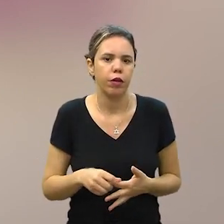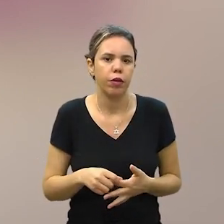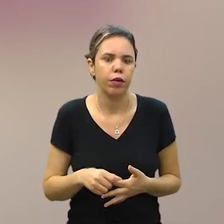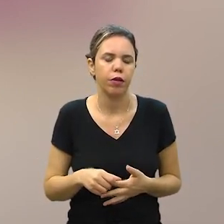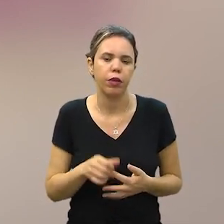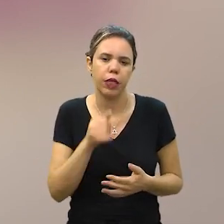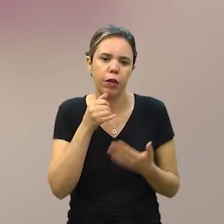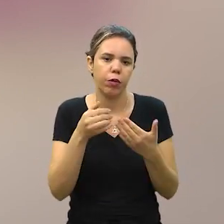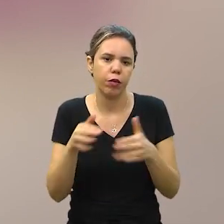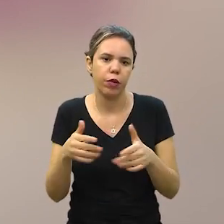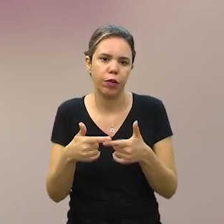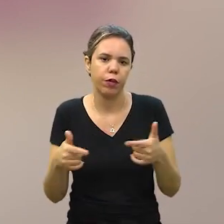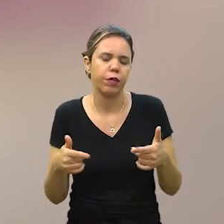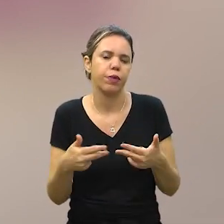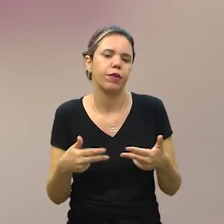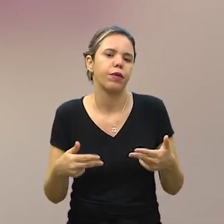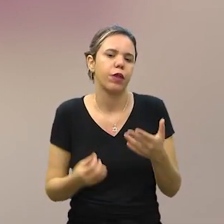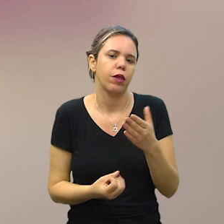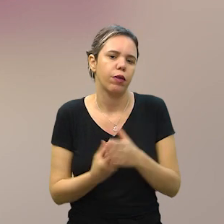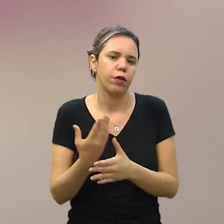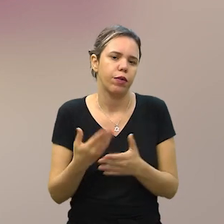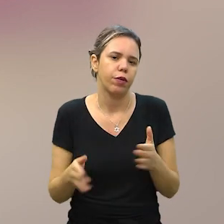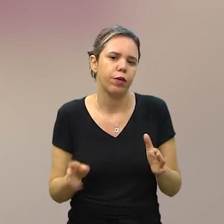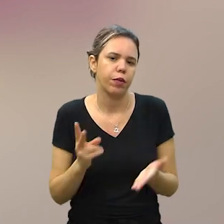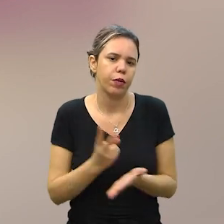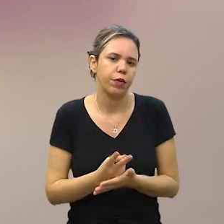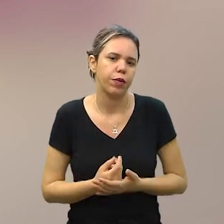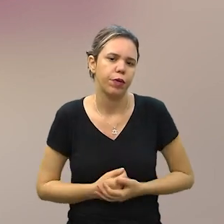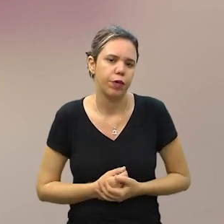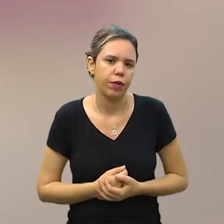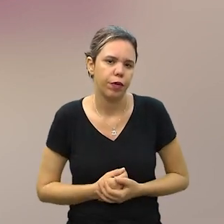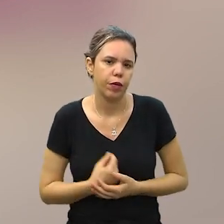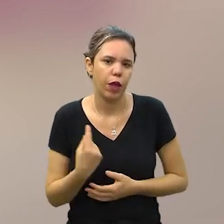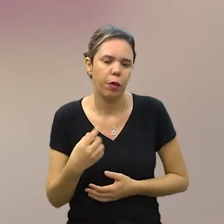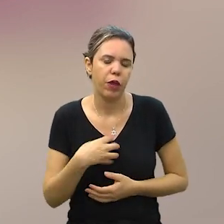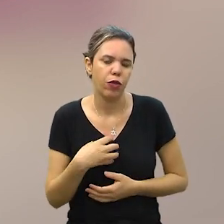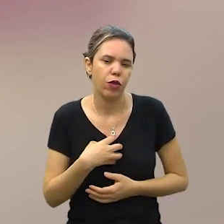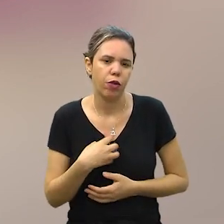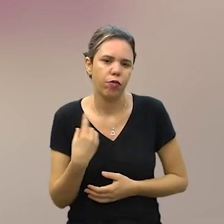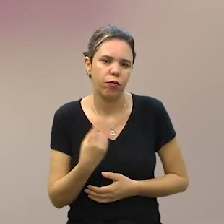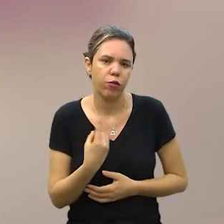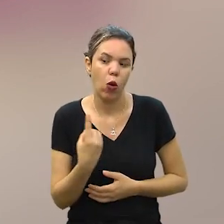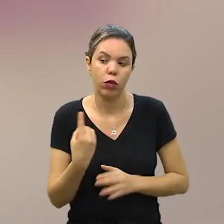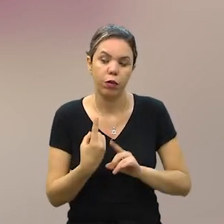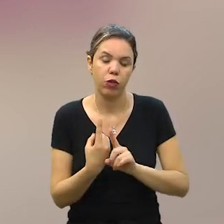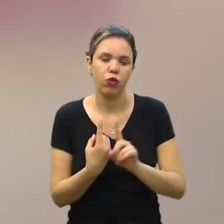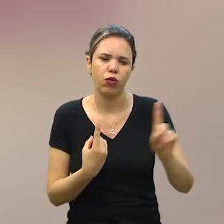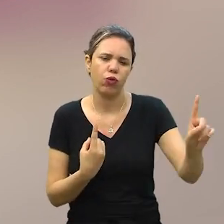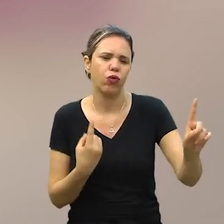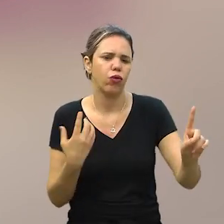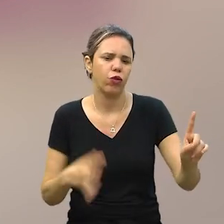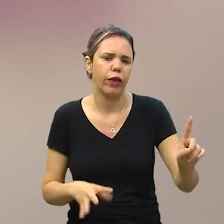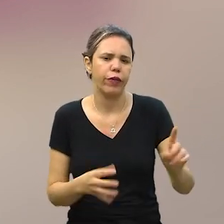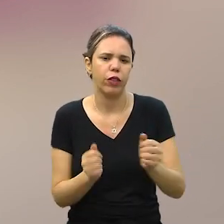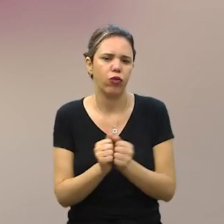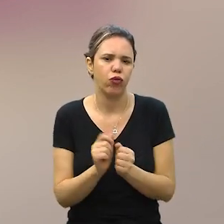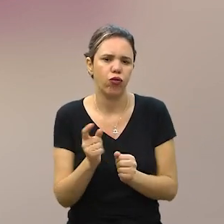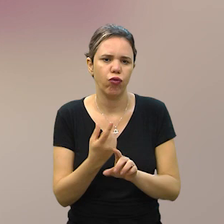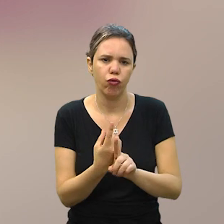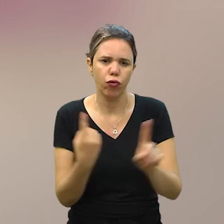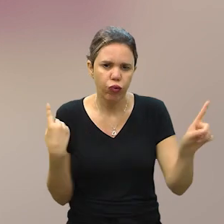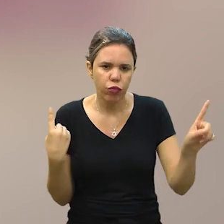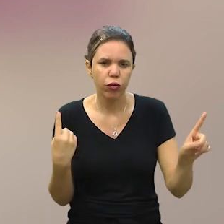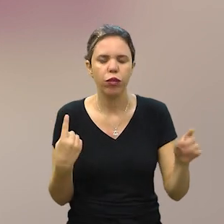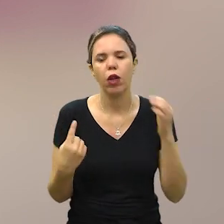que desencadeia aí até mesmo um isolamento do outro, né?